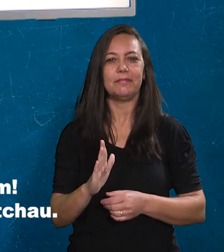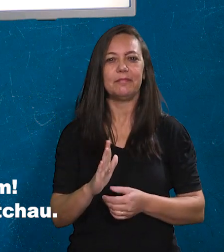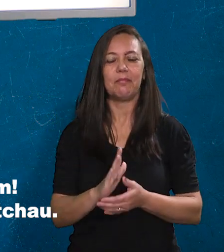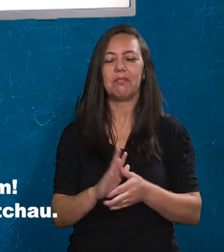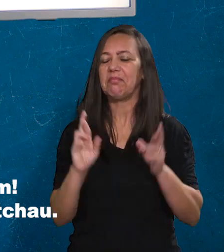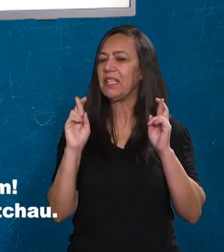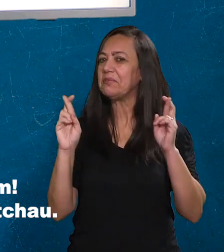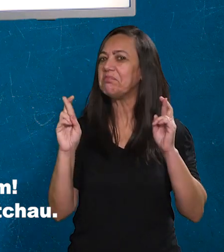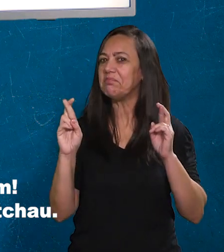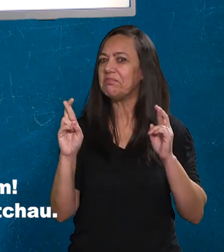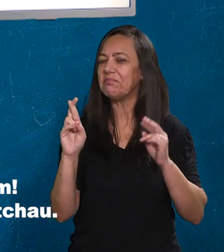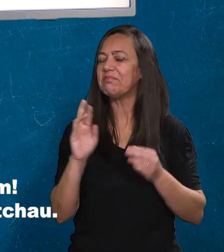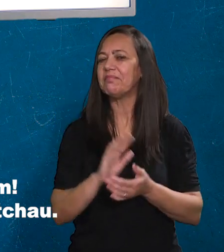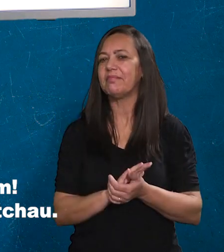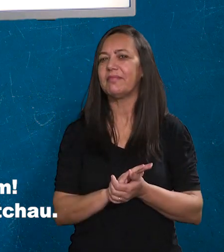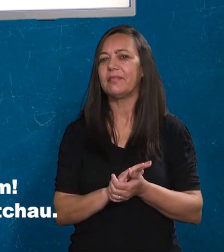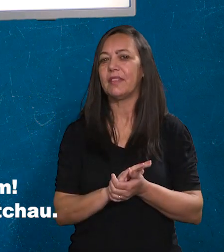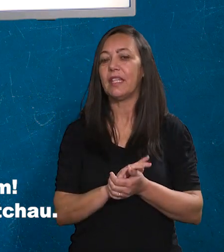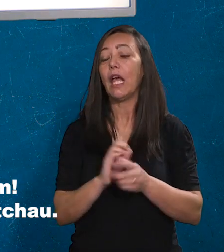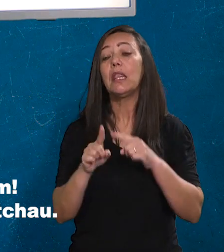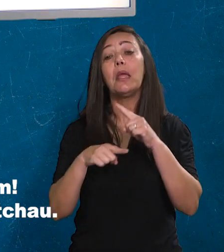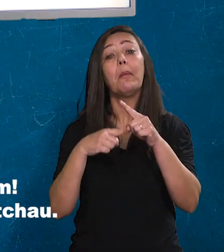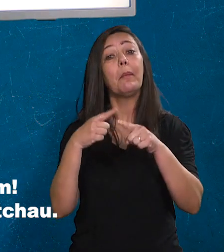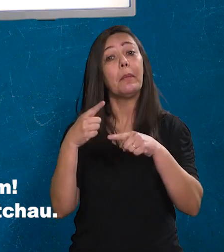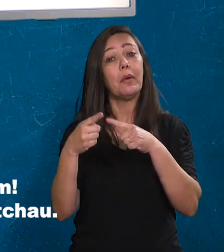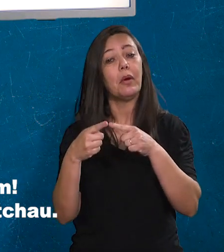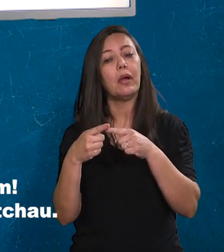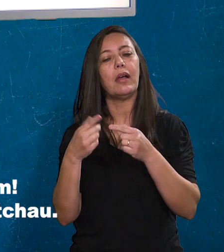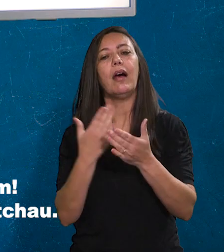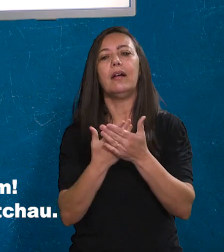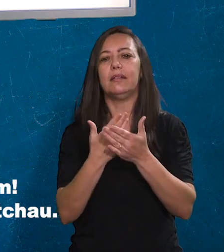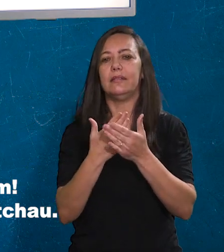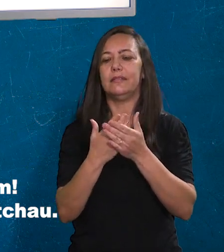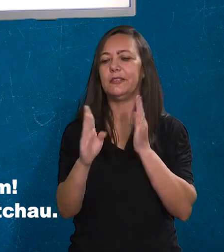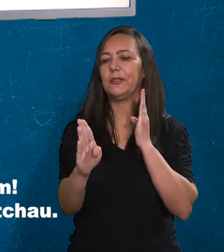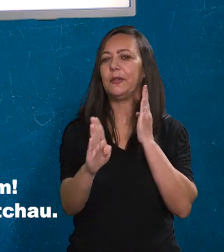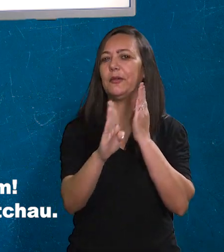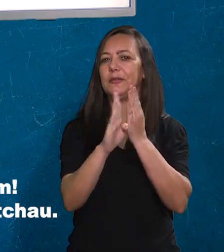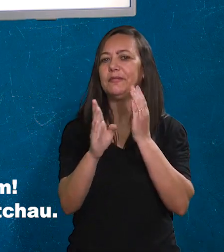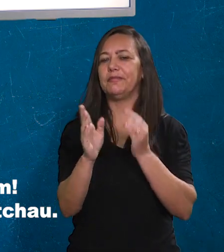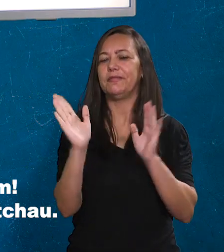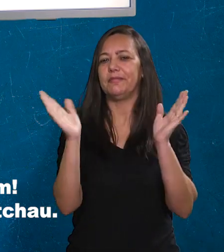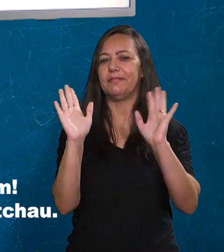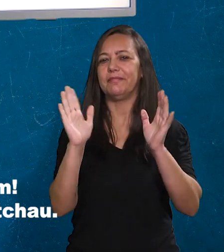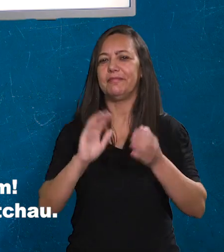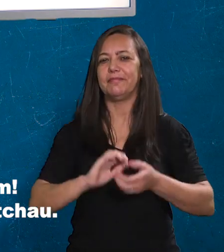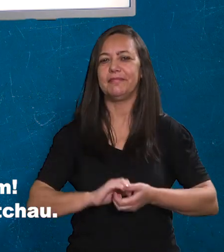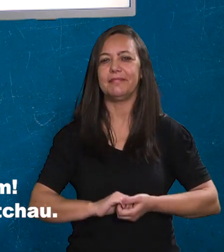Espero que sim. E aí a gente se encontra na próxima aula. Tchau, tchau.